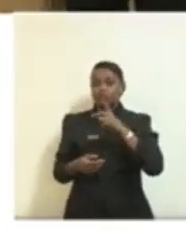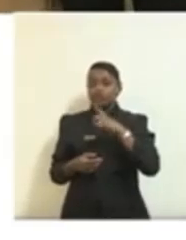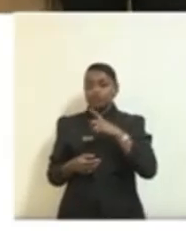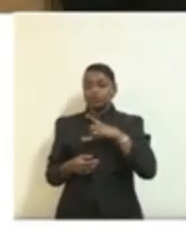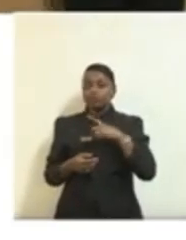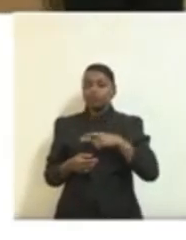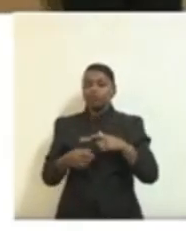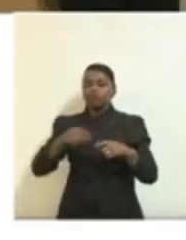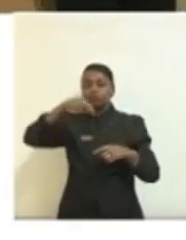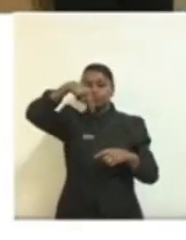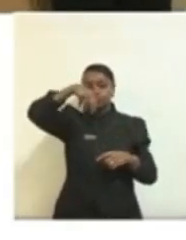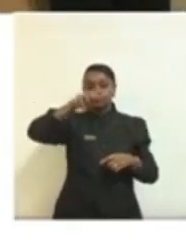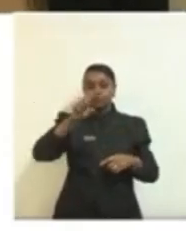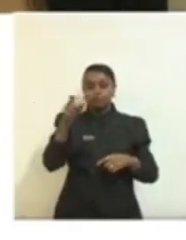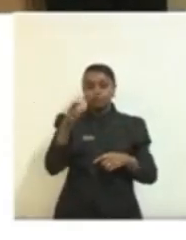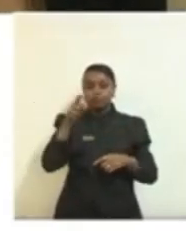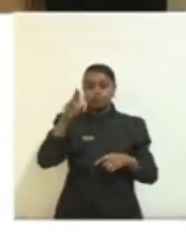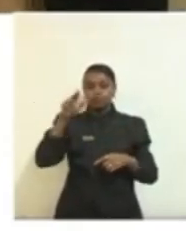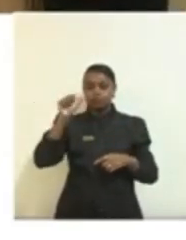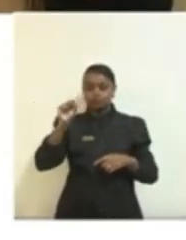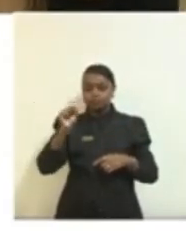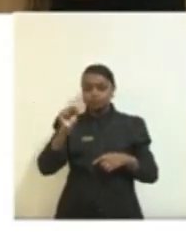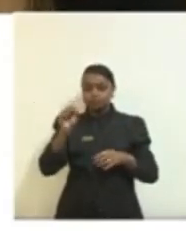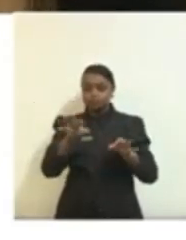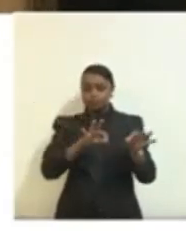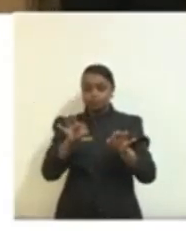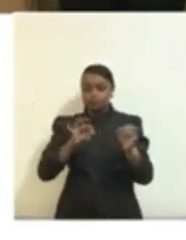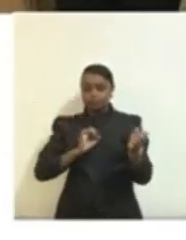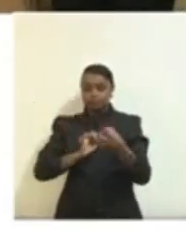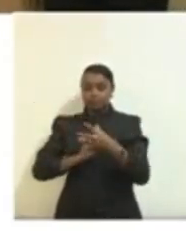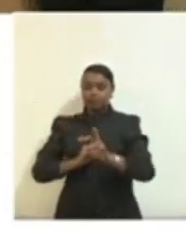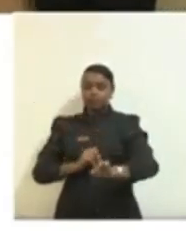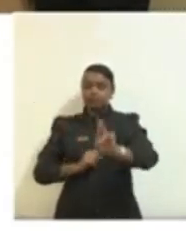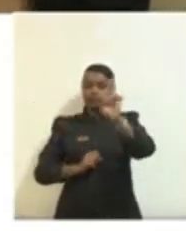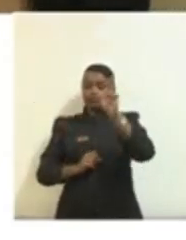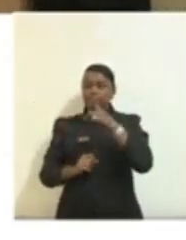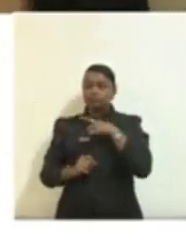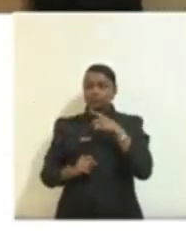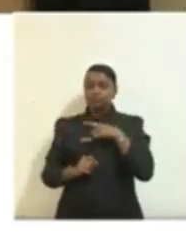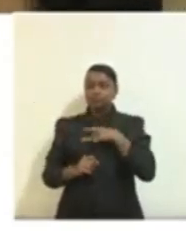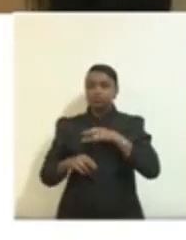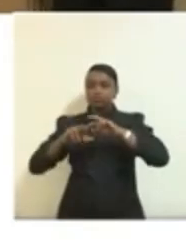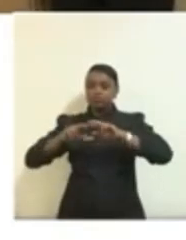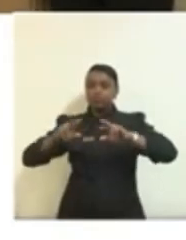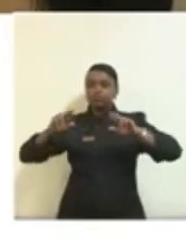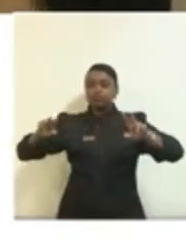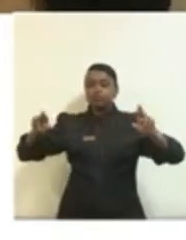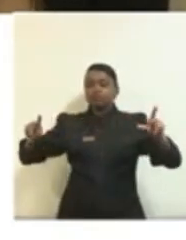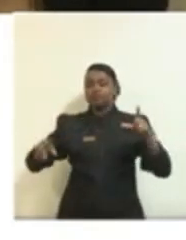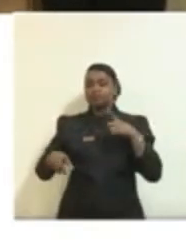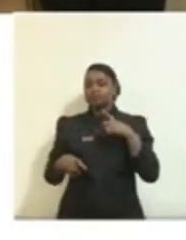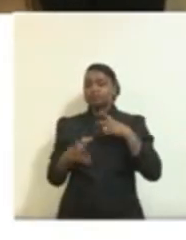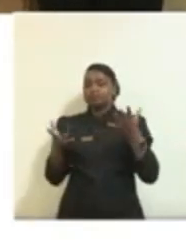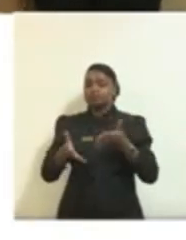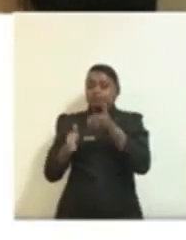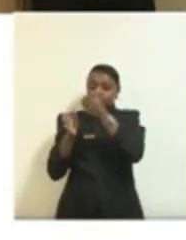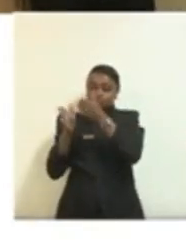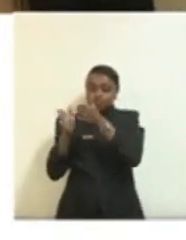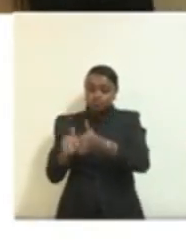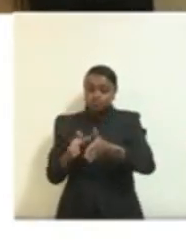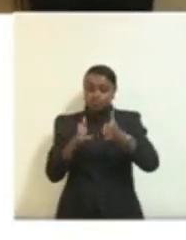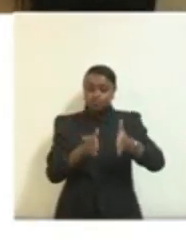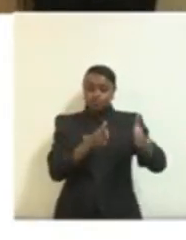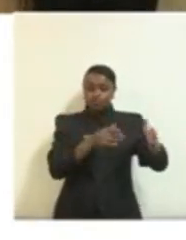Pampa, que nós realizamos, né, usando um delineamento amostral pareado. Parcelas de